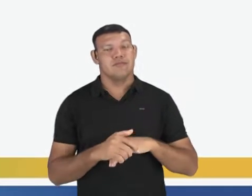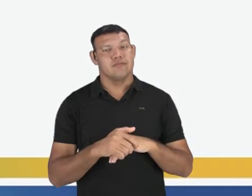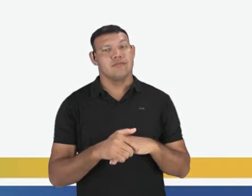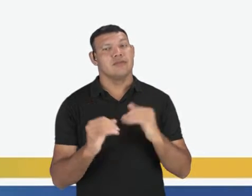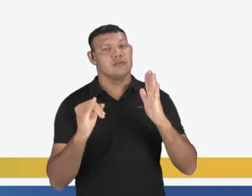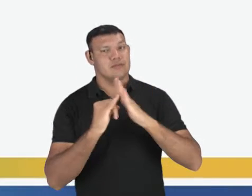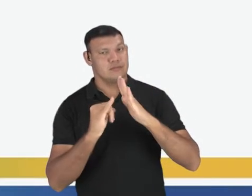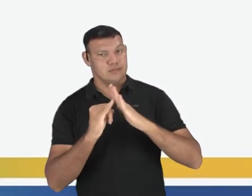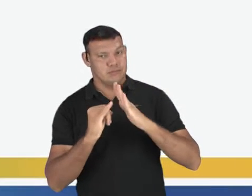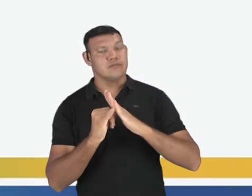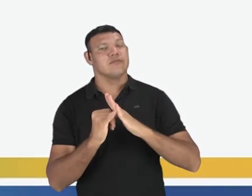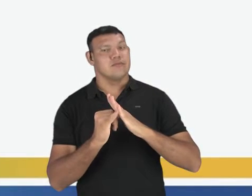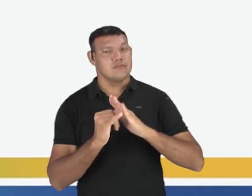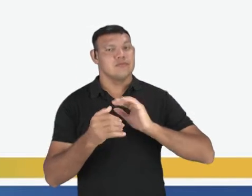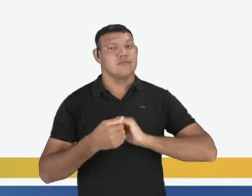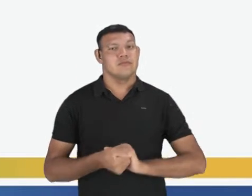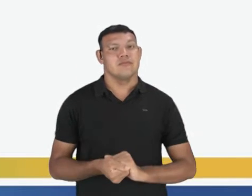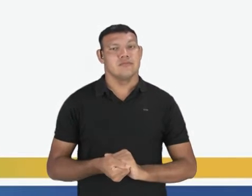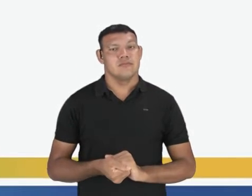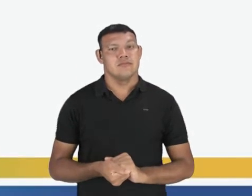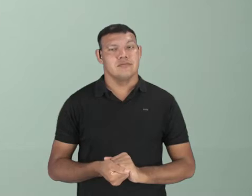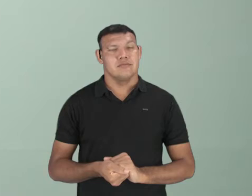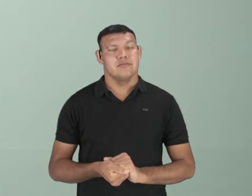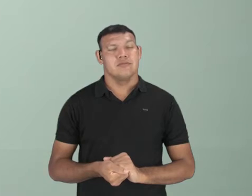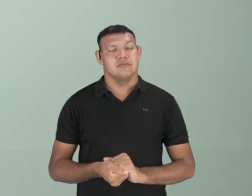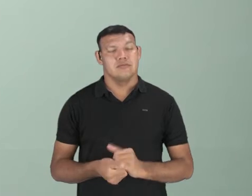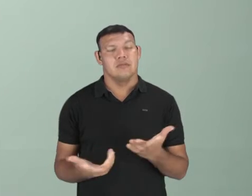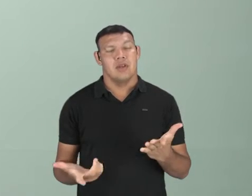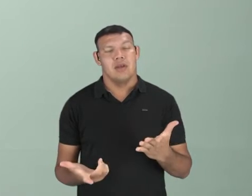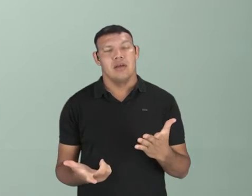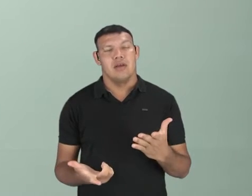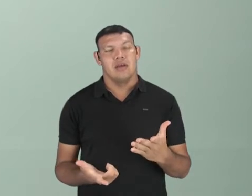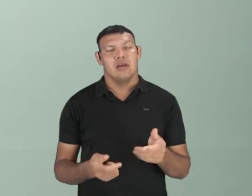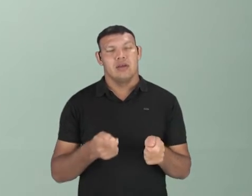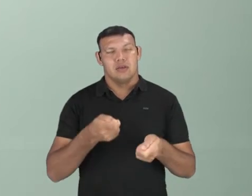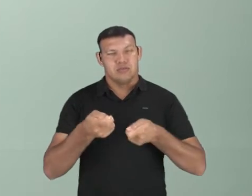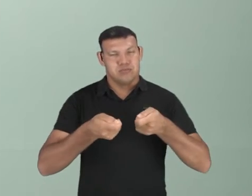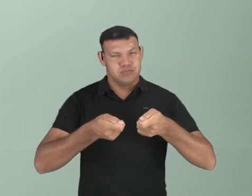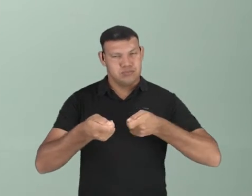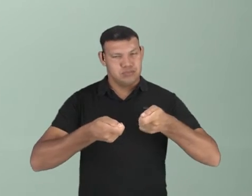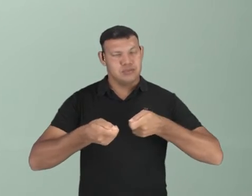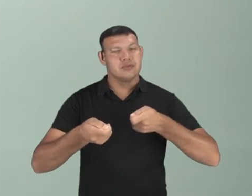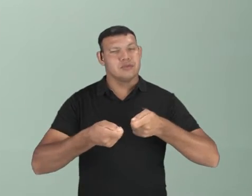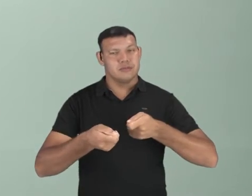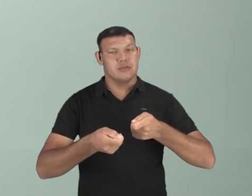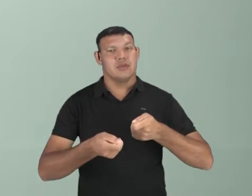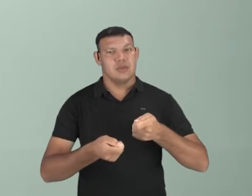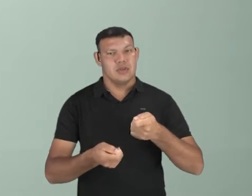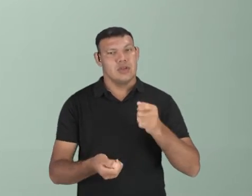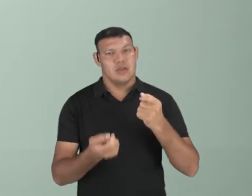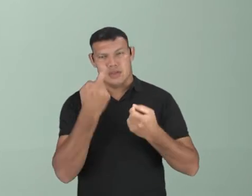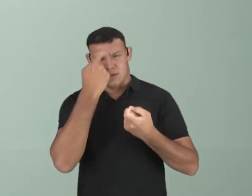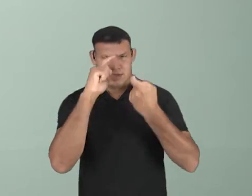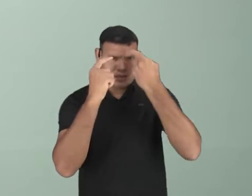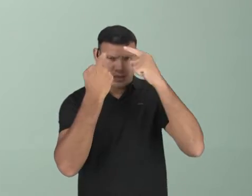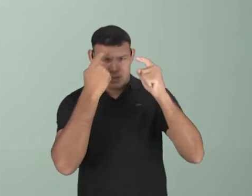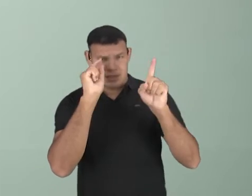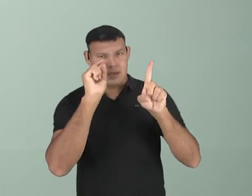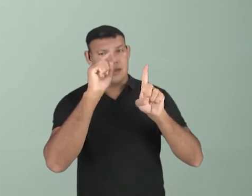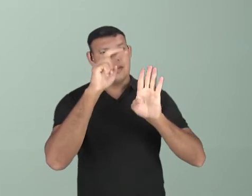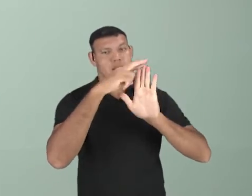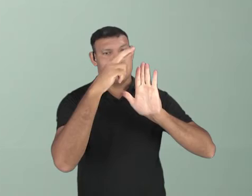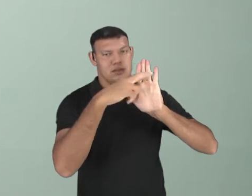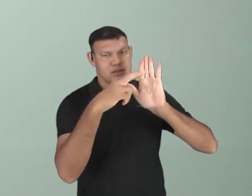essas instituições, que vão aí moldar, fazer regras, A gente tem regras do jogo em uma